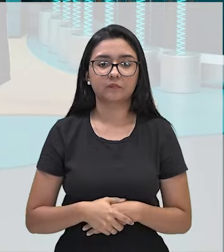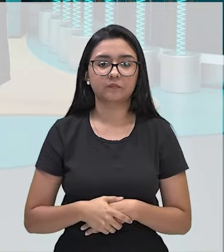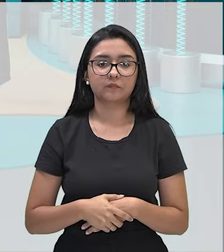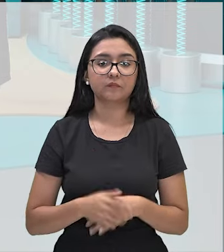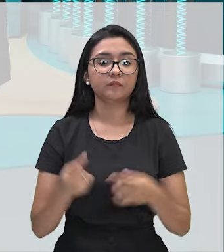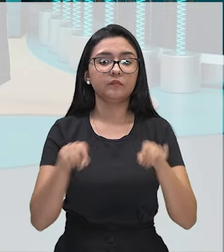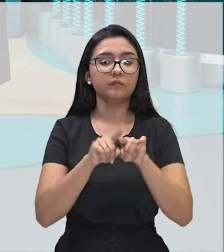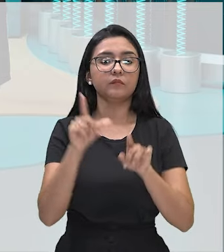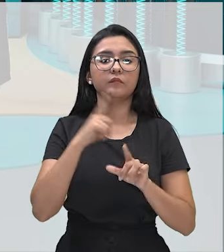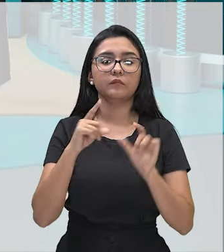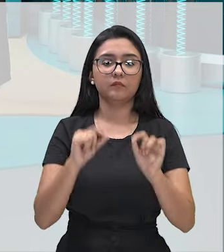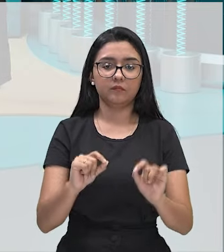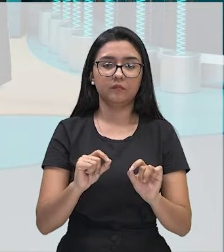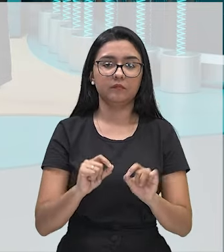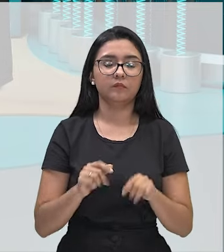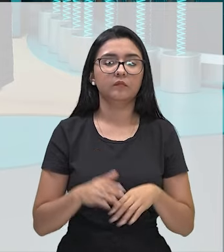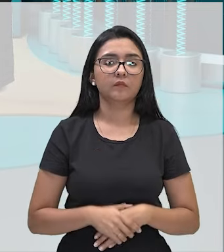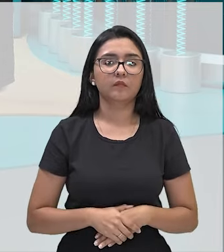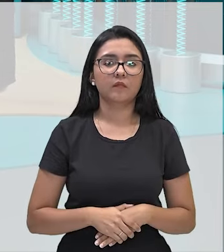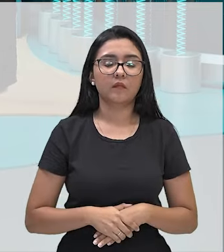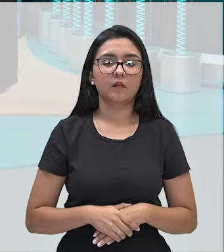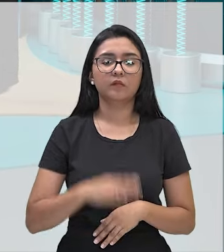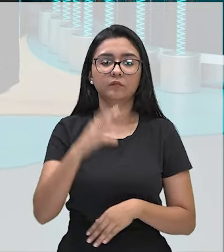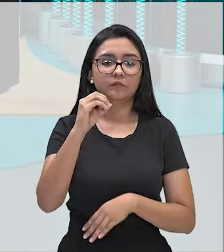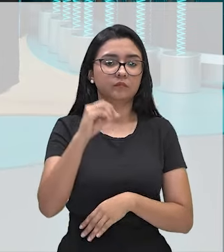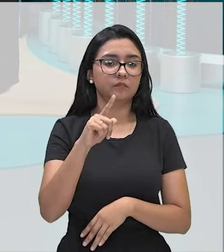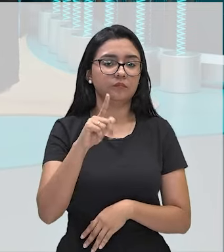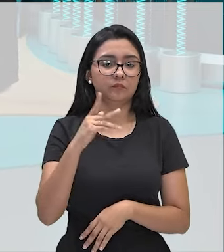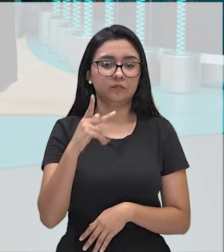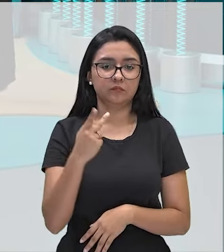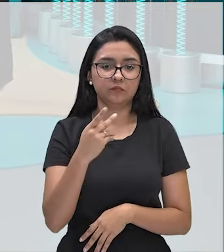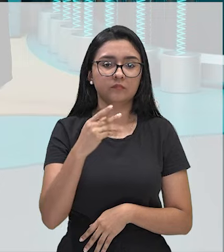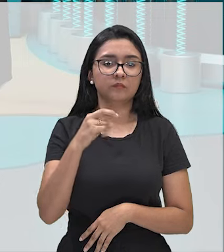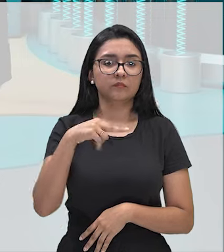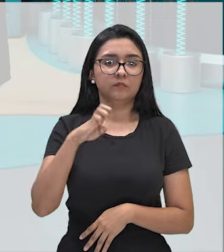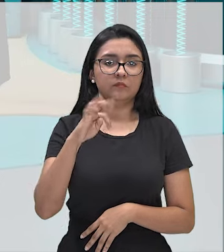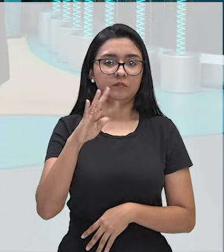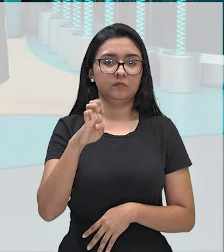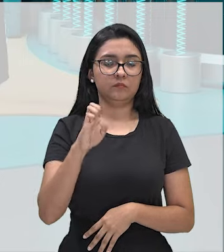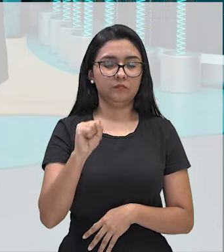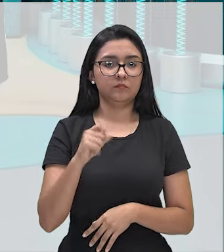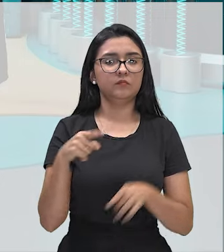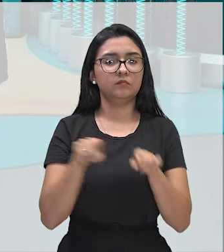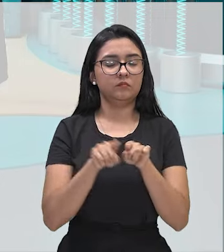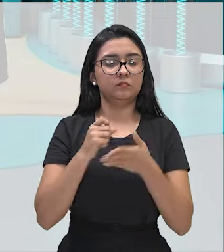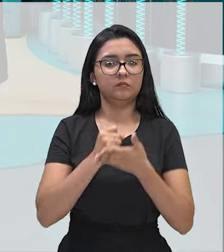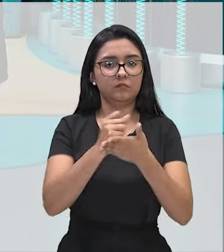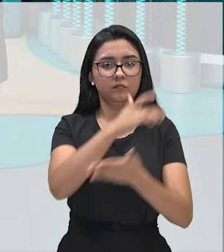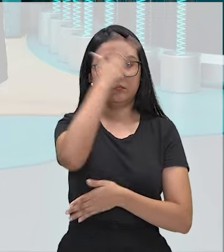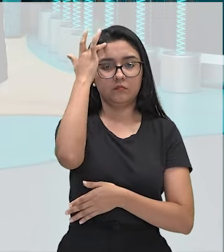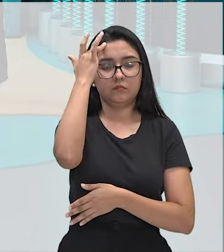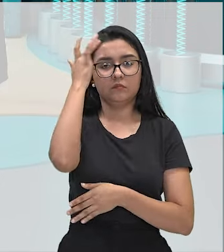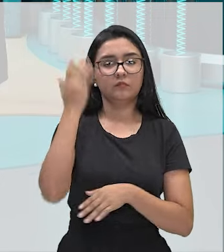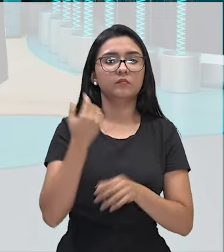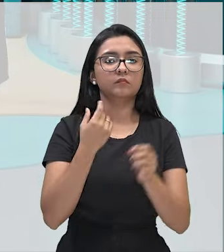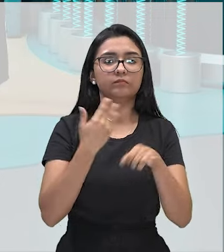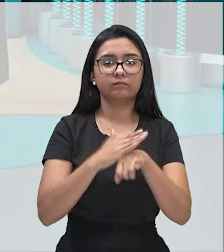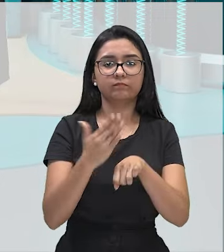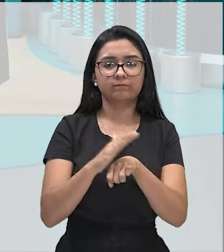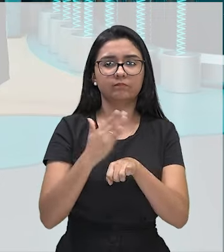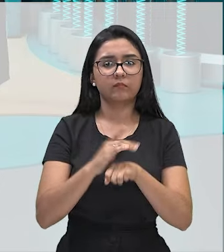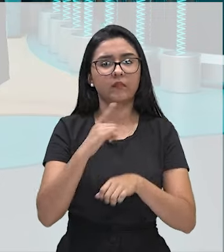temos também os colchonetes que vão servir auxiliar e quem tiver praticando para trazer um certo